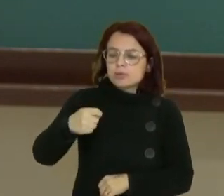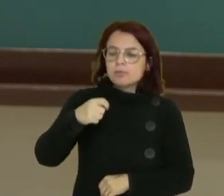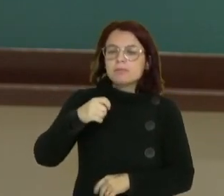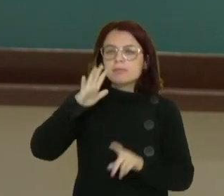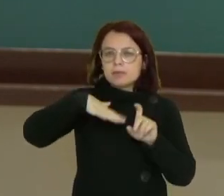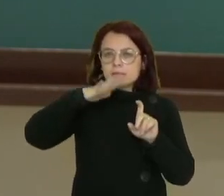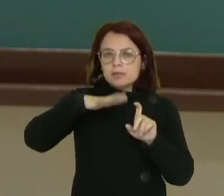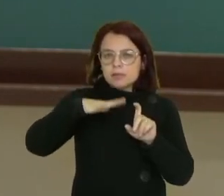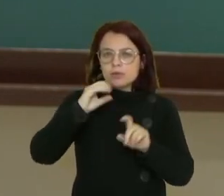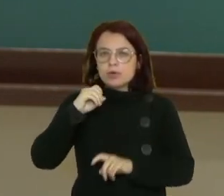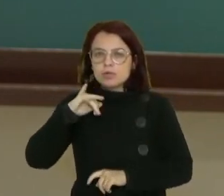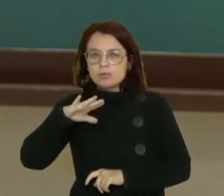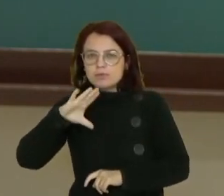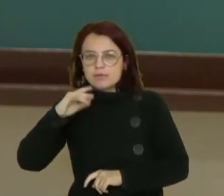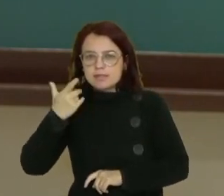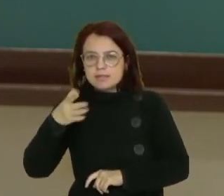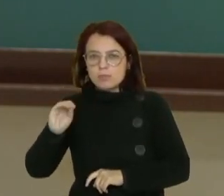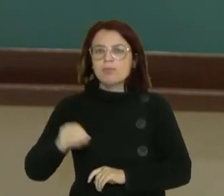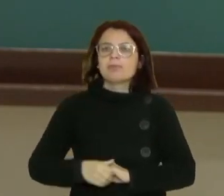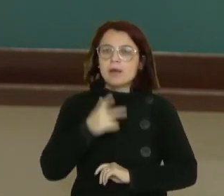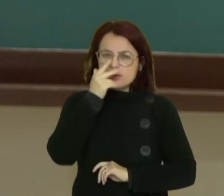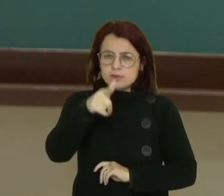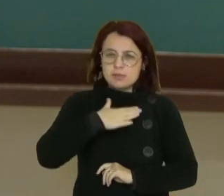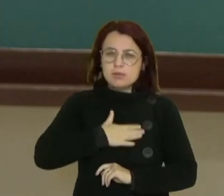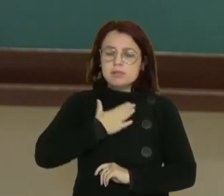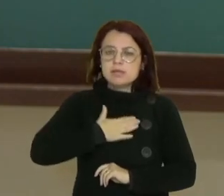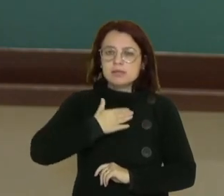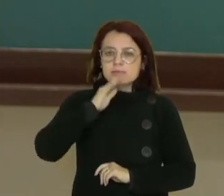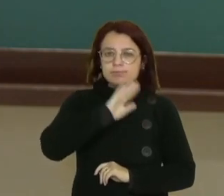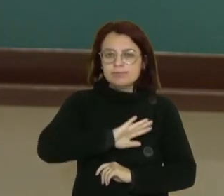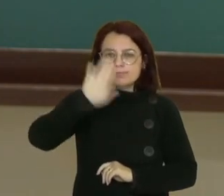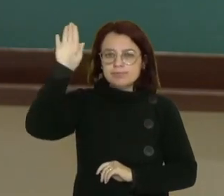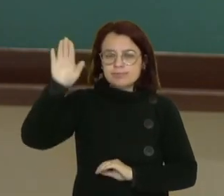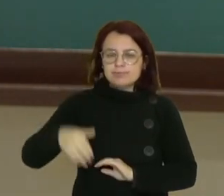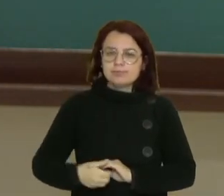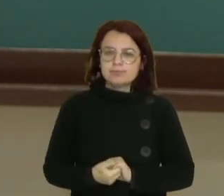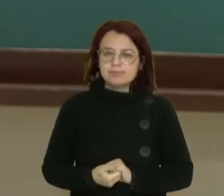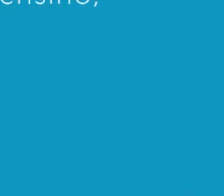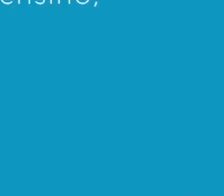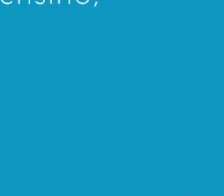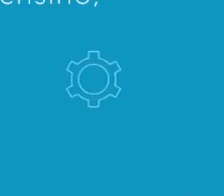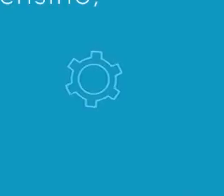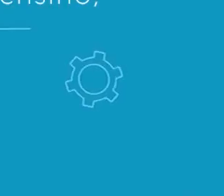sobre mitologias e cosmovisões. Espero que vocês tenham gostado e até breve.